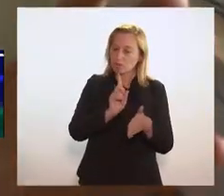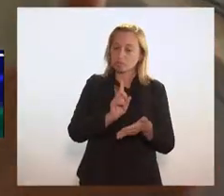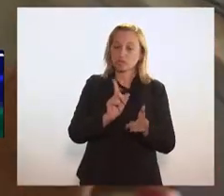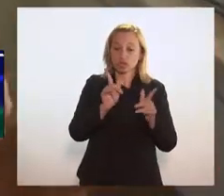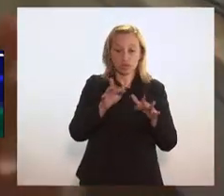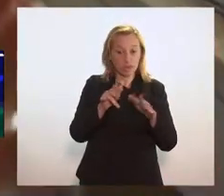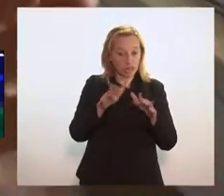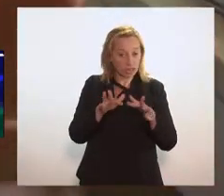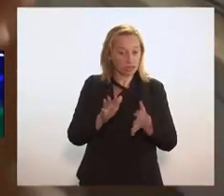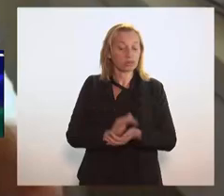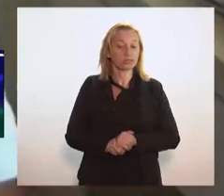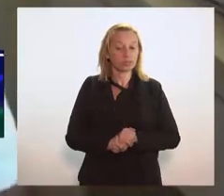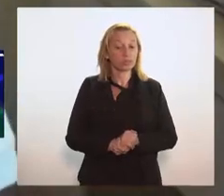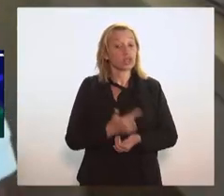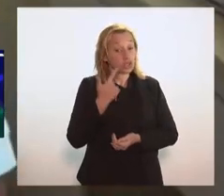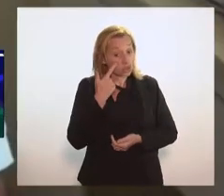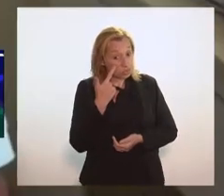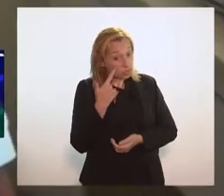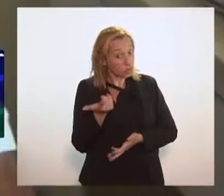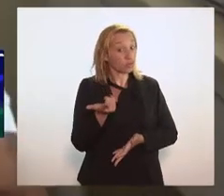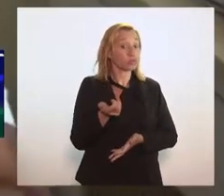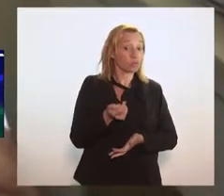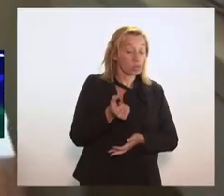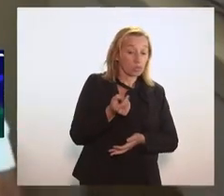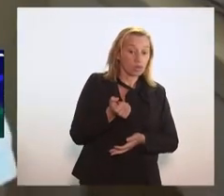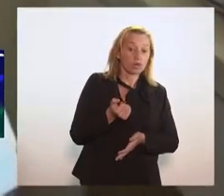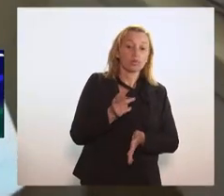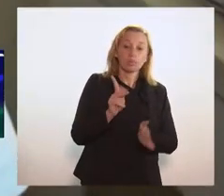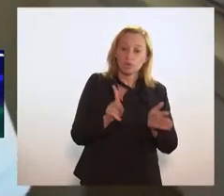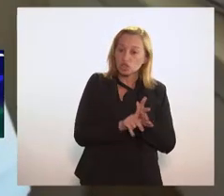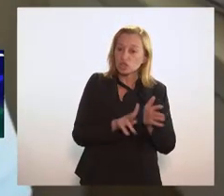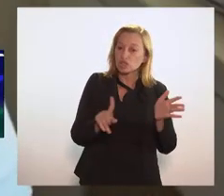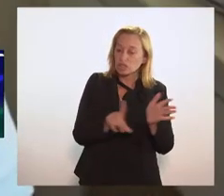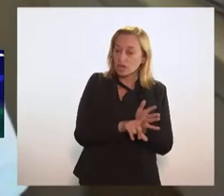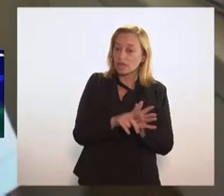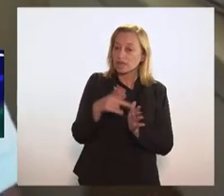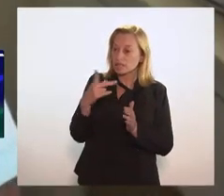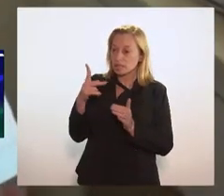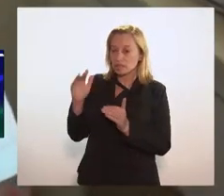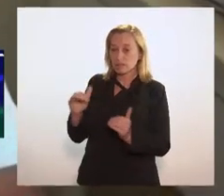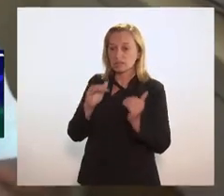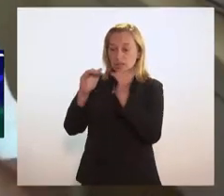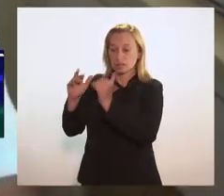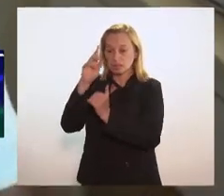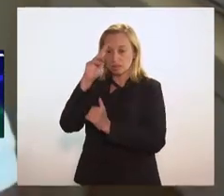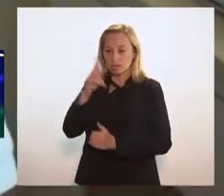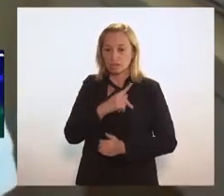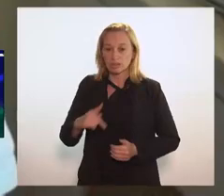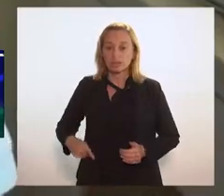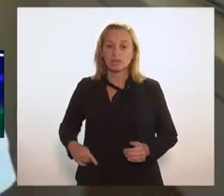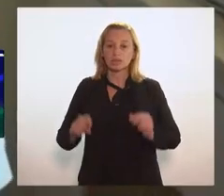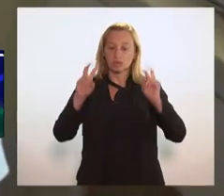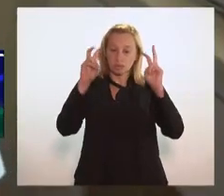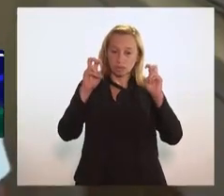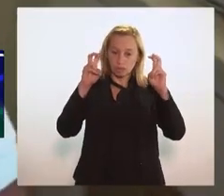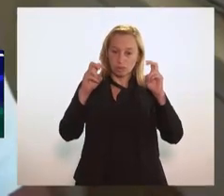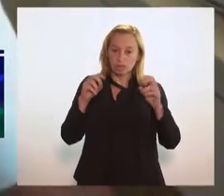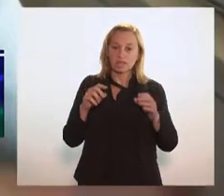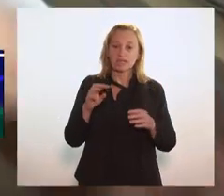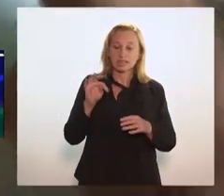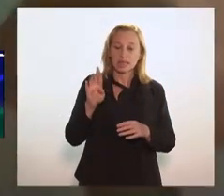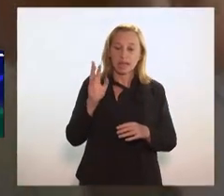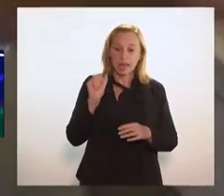aqui. A gente viu ainda há pouco o projeto de lei de Vossa Excelência sobre a questão das